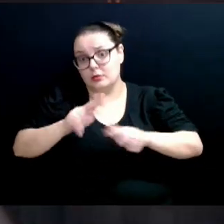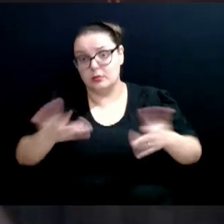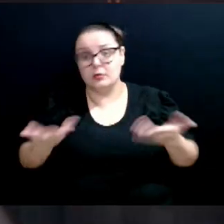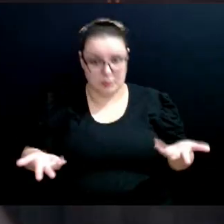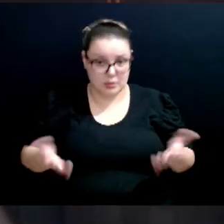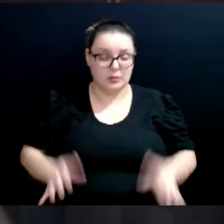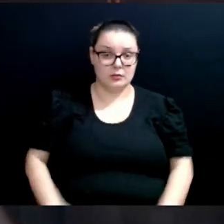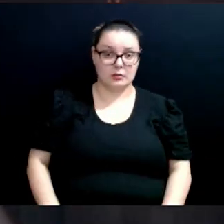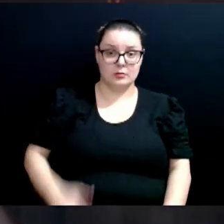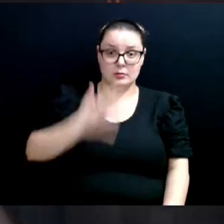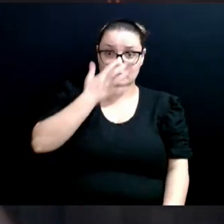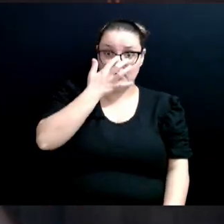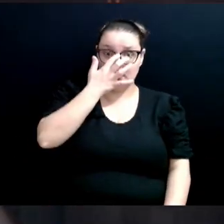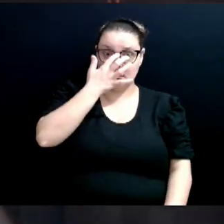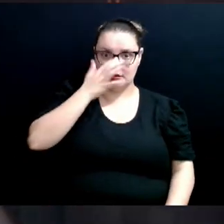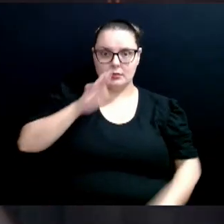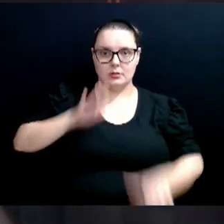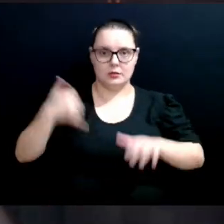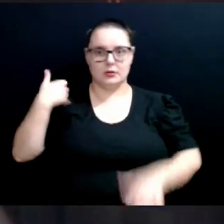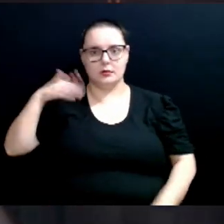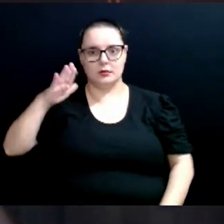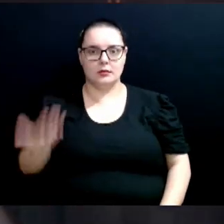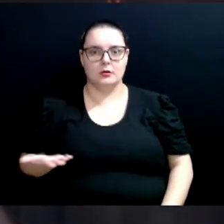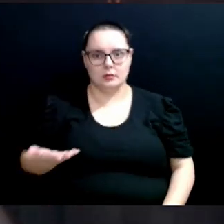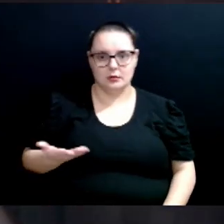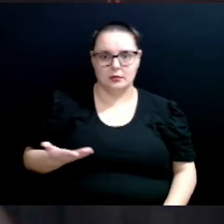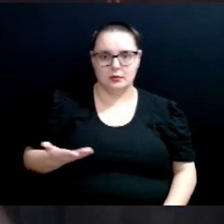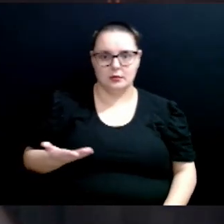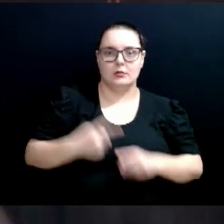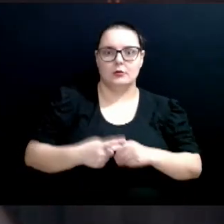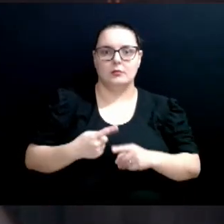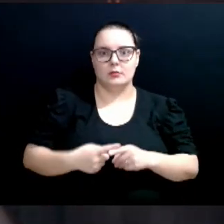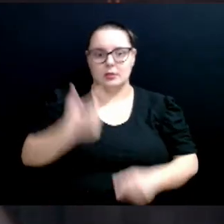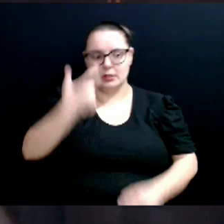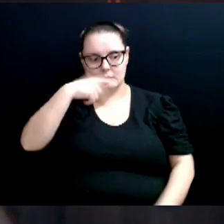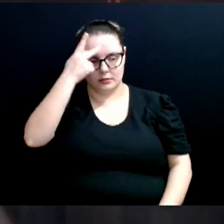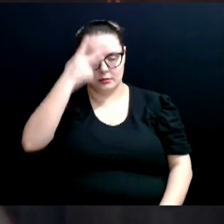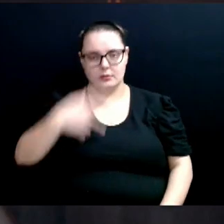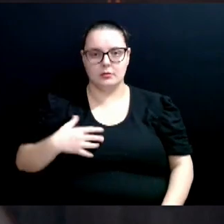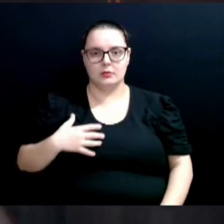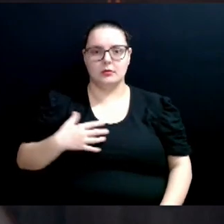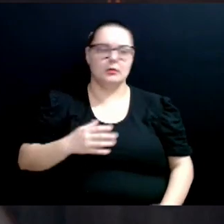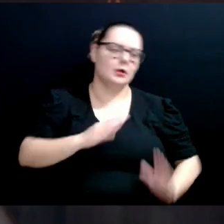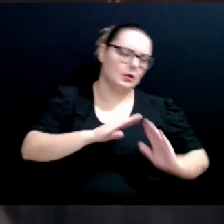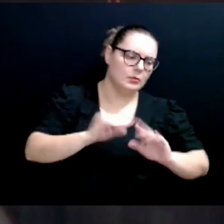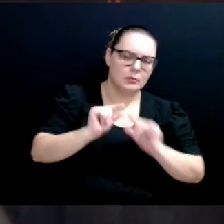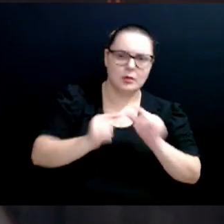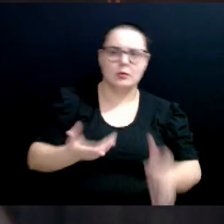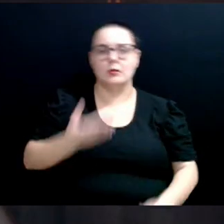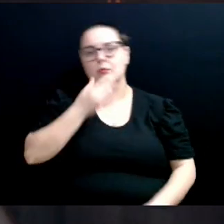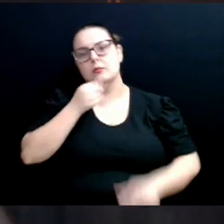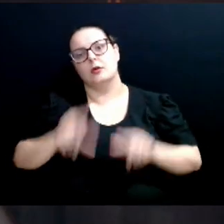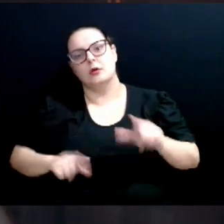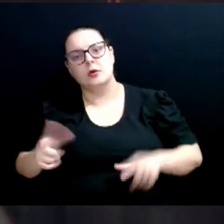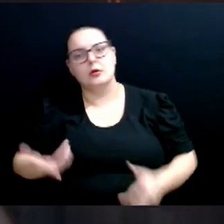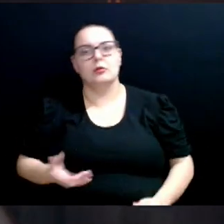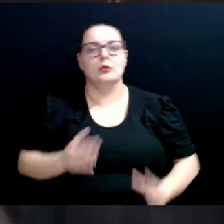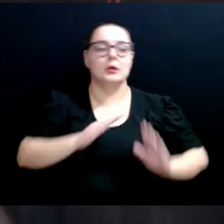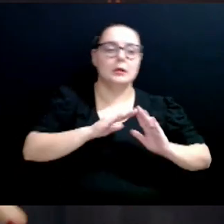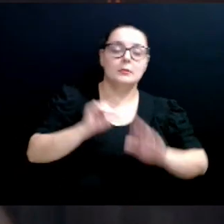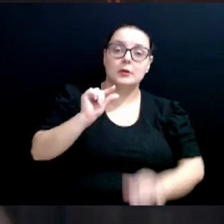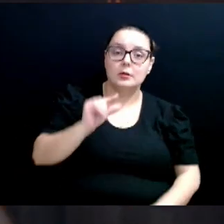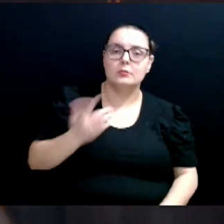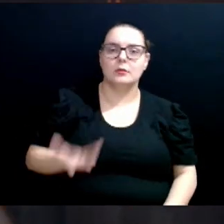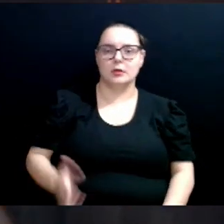vezes sem querer um adulto ali, porque ele não quer sentir o desconforto, ele fala, não filho, empresta um pouquinho o brinquedo pro primo, empresta um pouquinho. Então às vezes